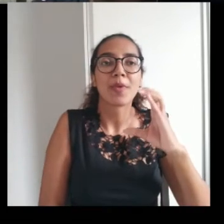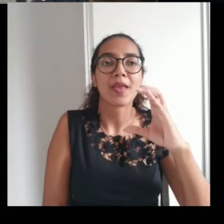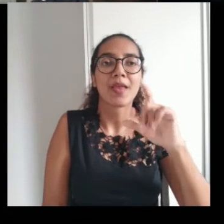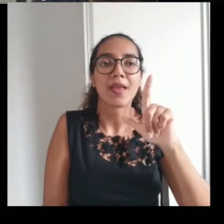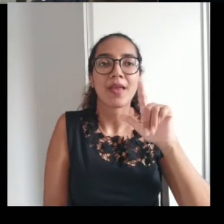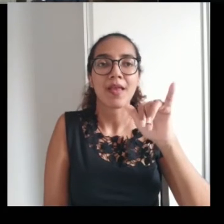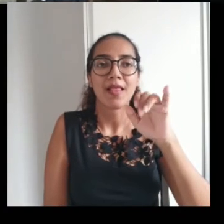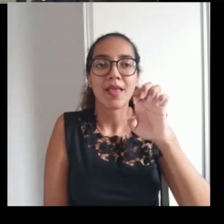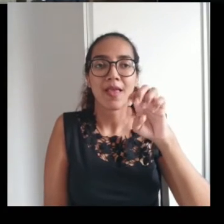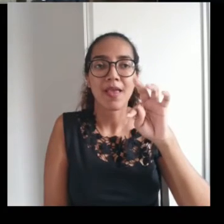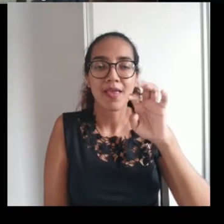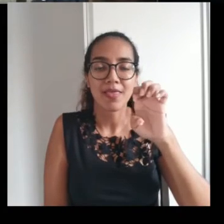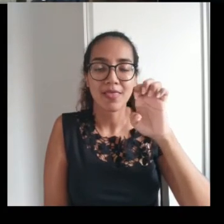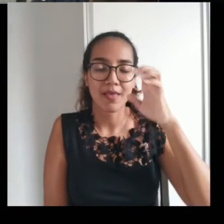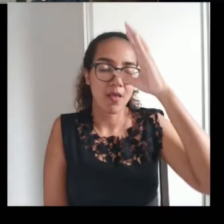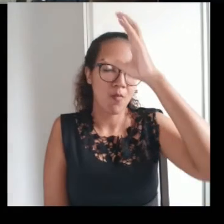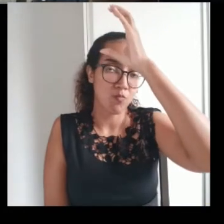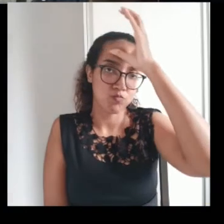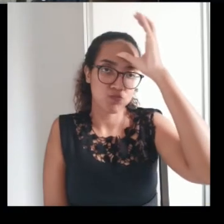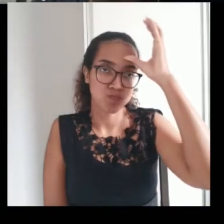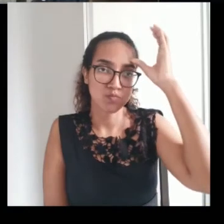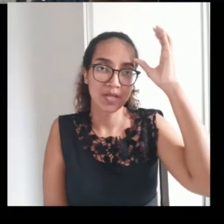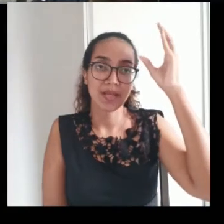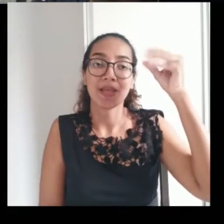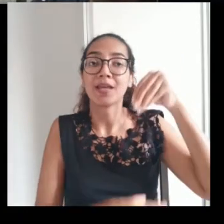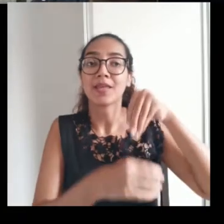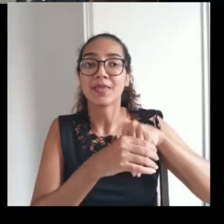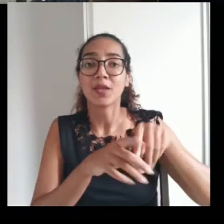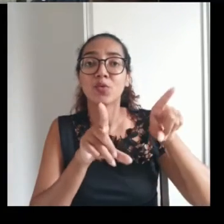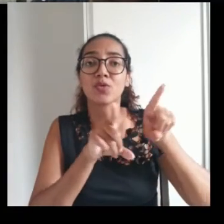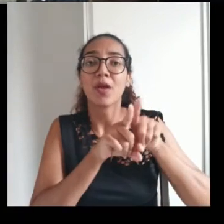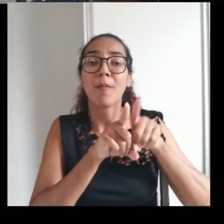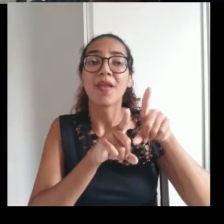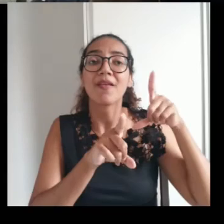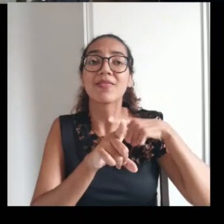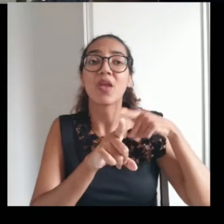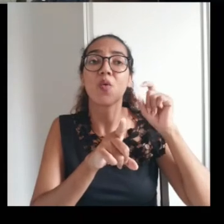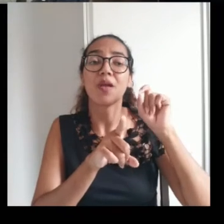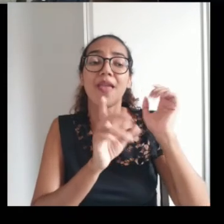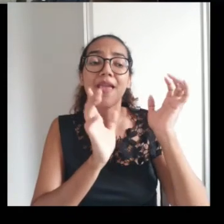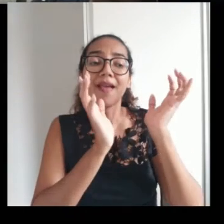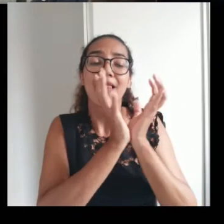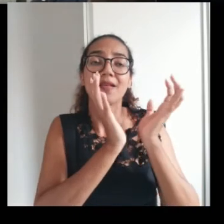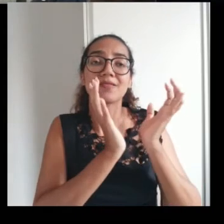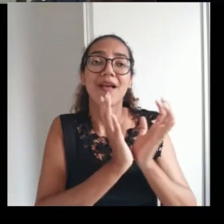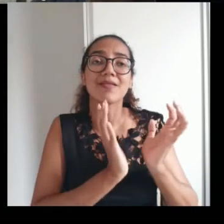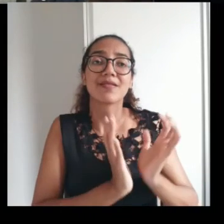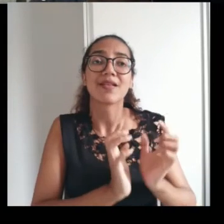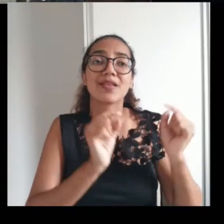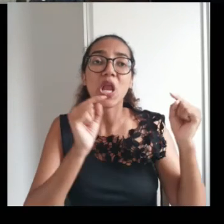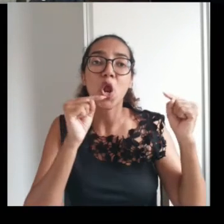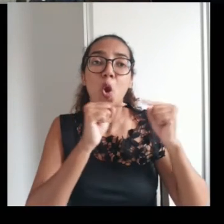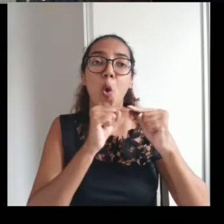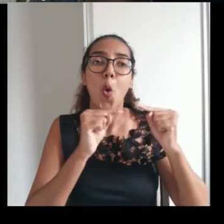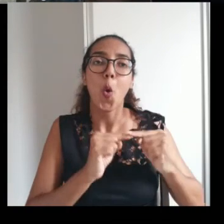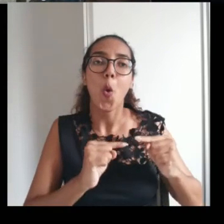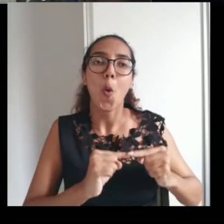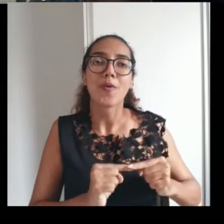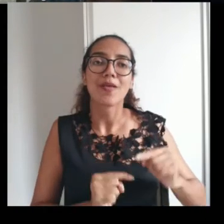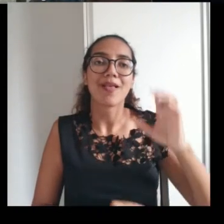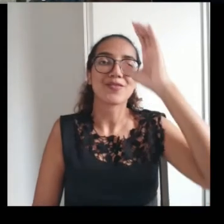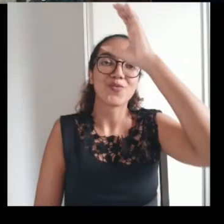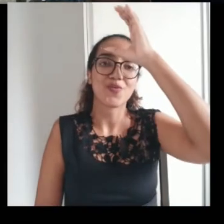que aqui dentro vai ter também todas as classes de cliente, né? Ou seja, por mais que a